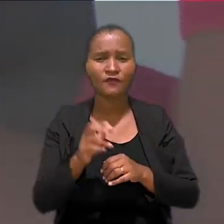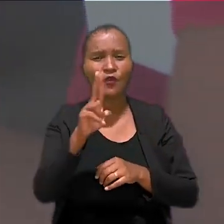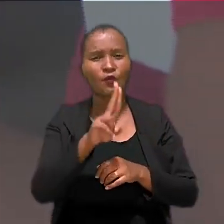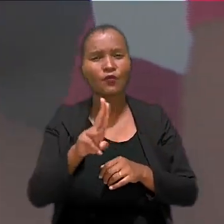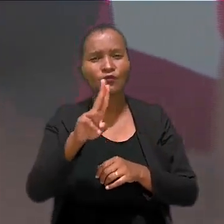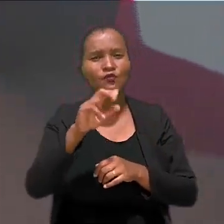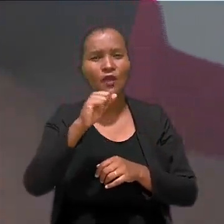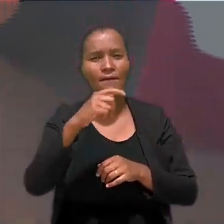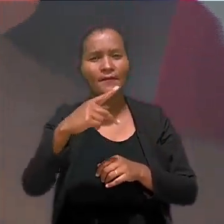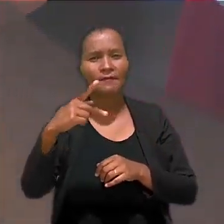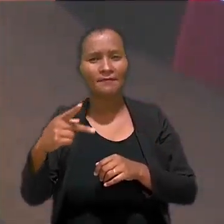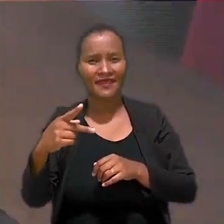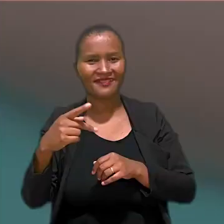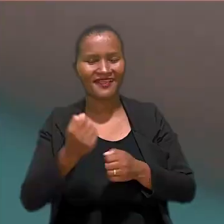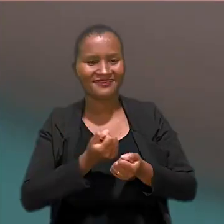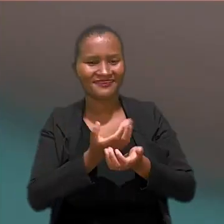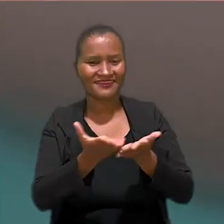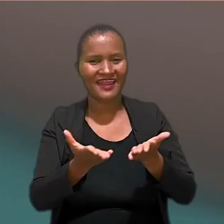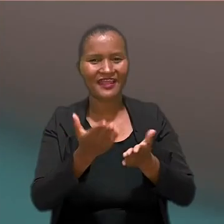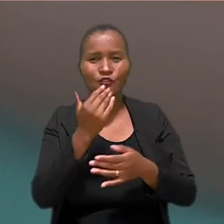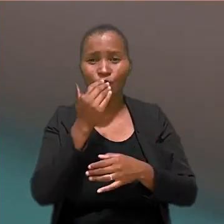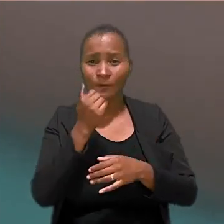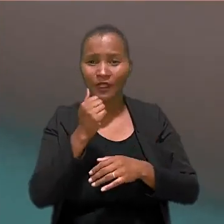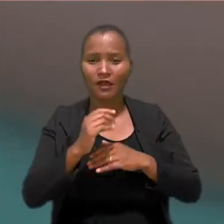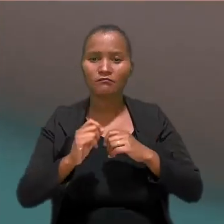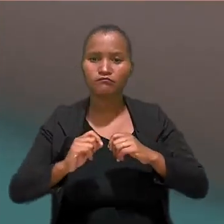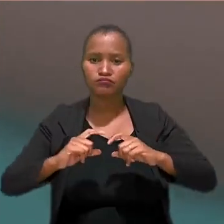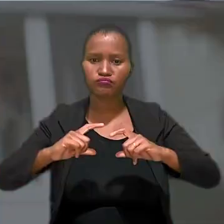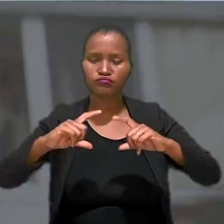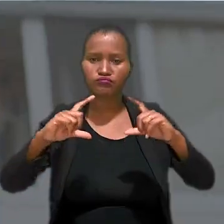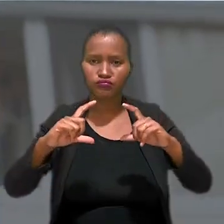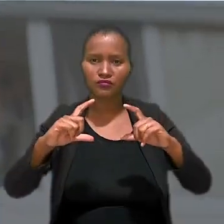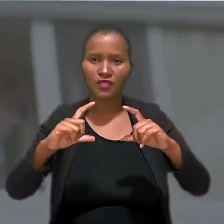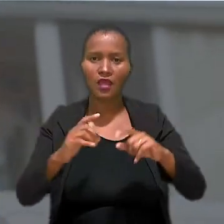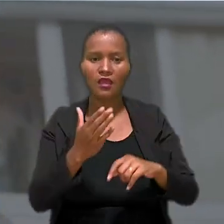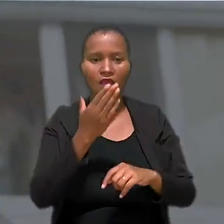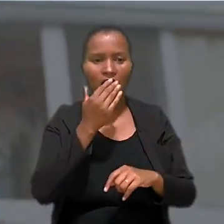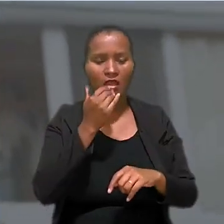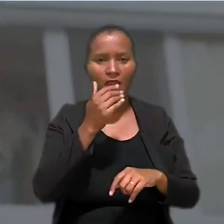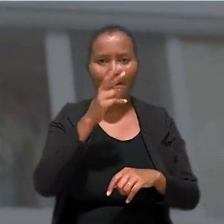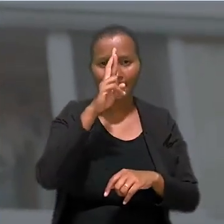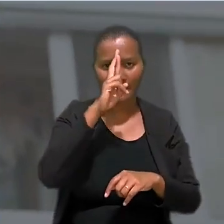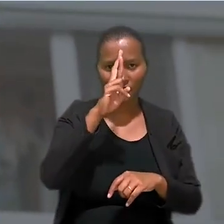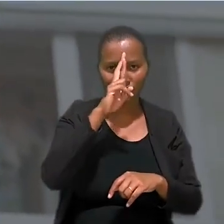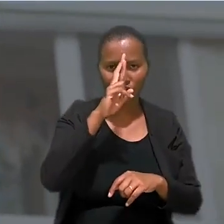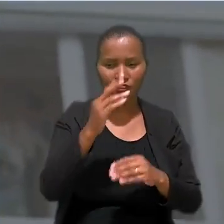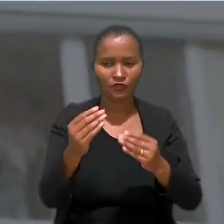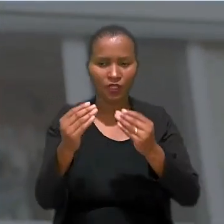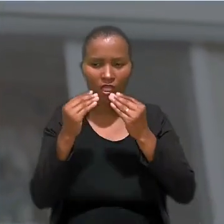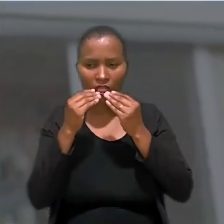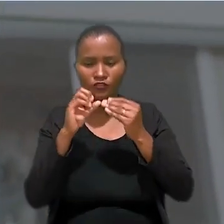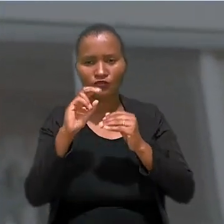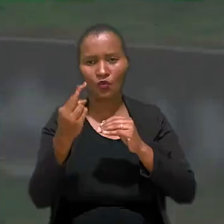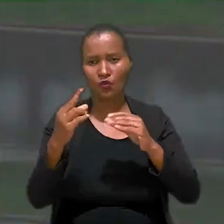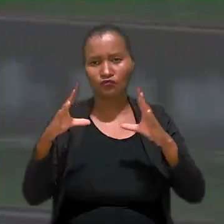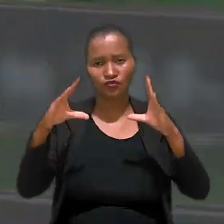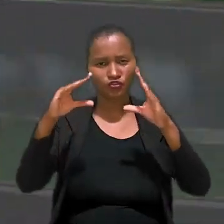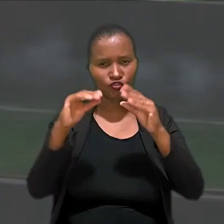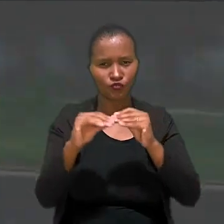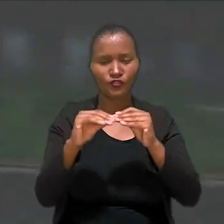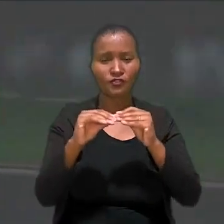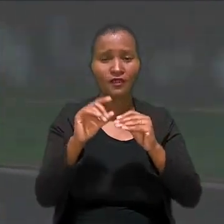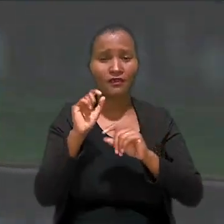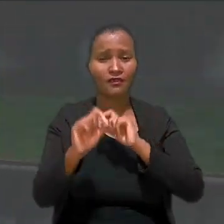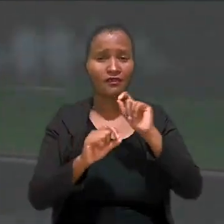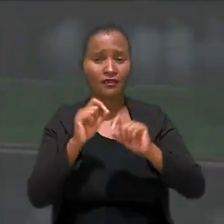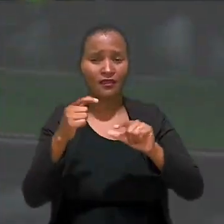O uso de aplicativos de delivery cresce a cada dia no país, seja no almoço, no lanche ou no jantar. Quem